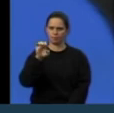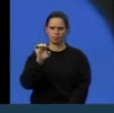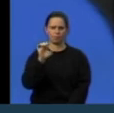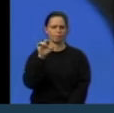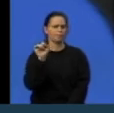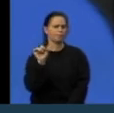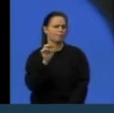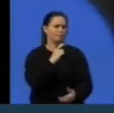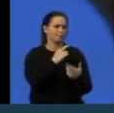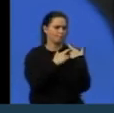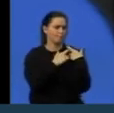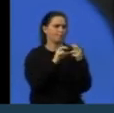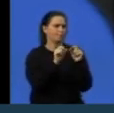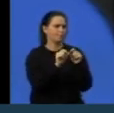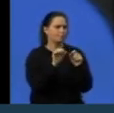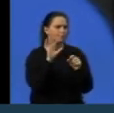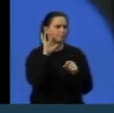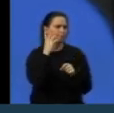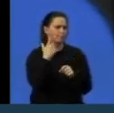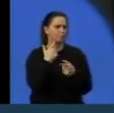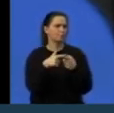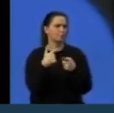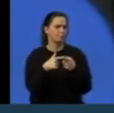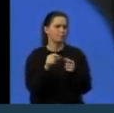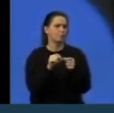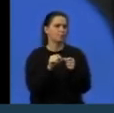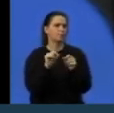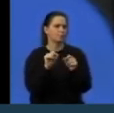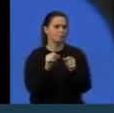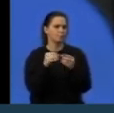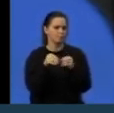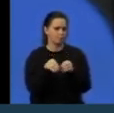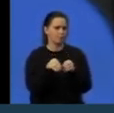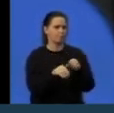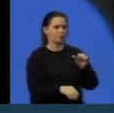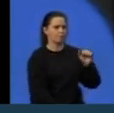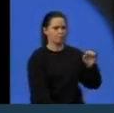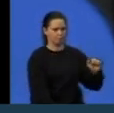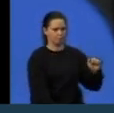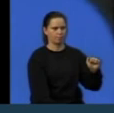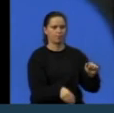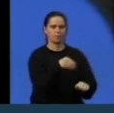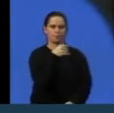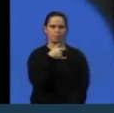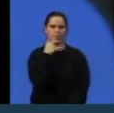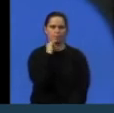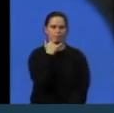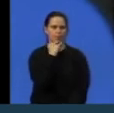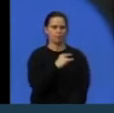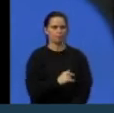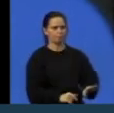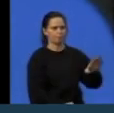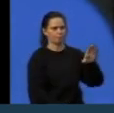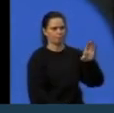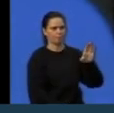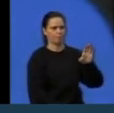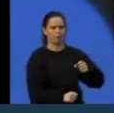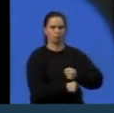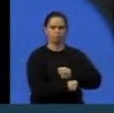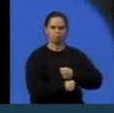A, álcool, alternativa B, obesidade, alternativa